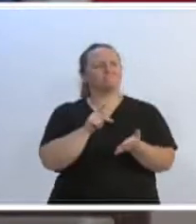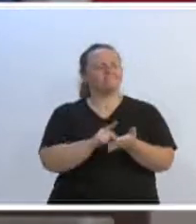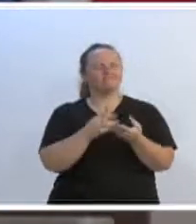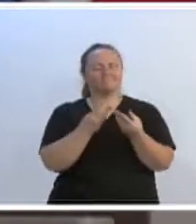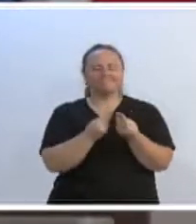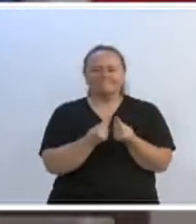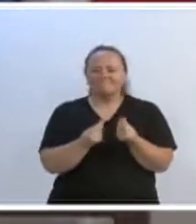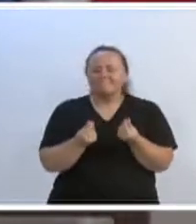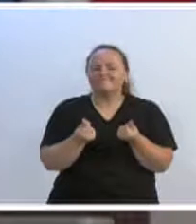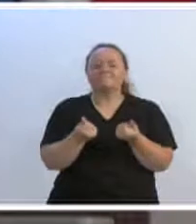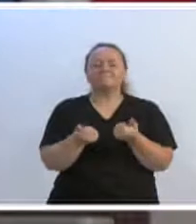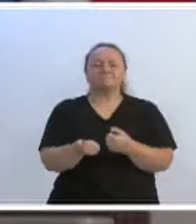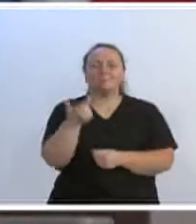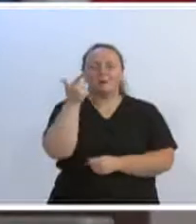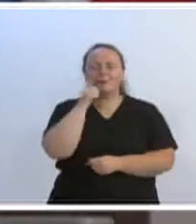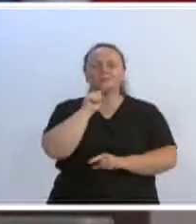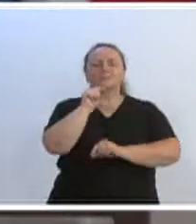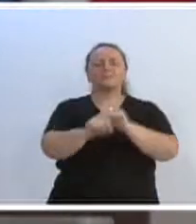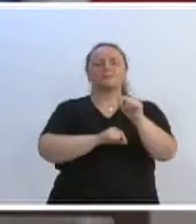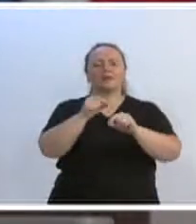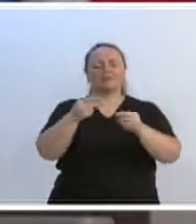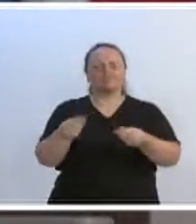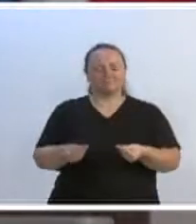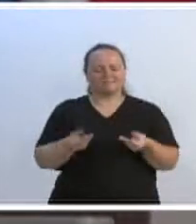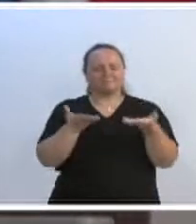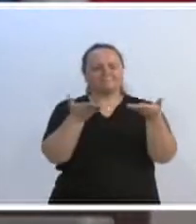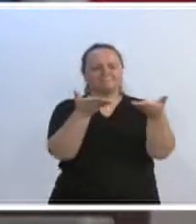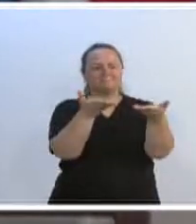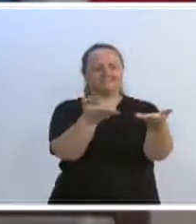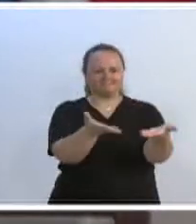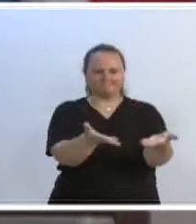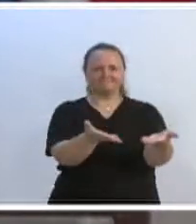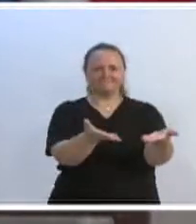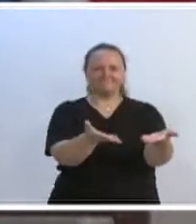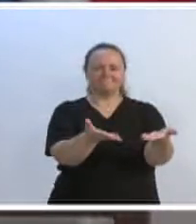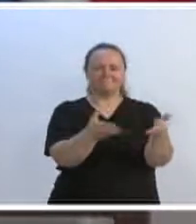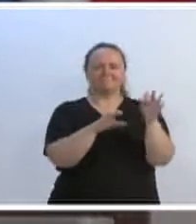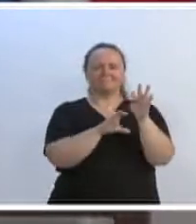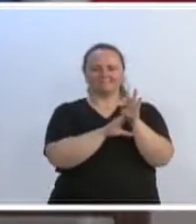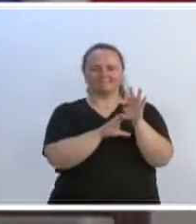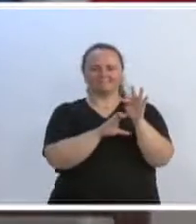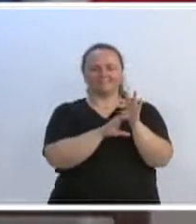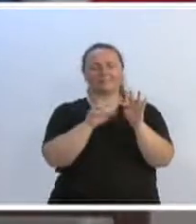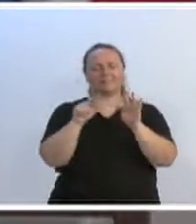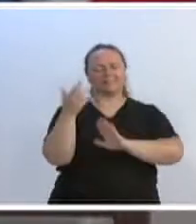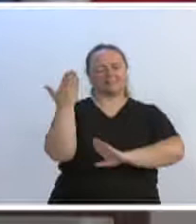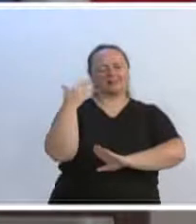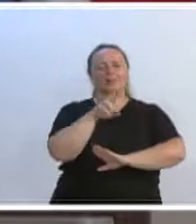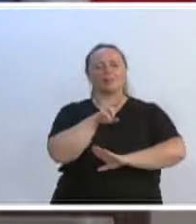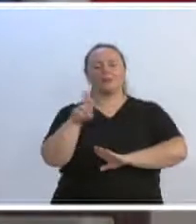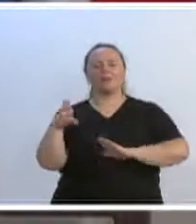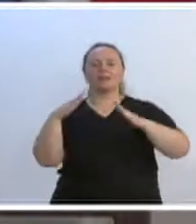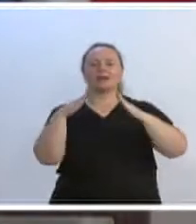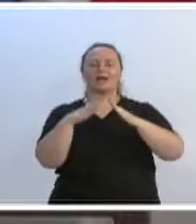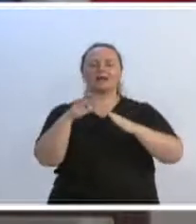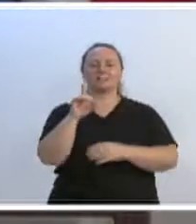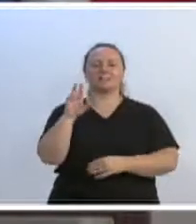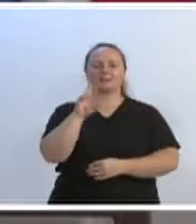Fundação Cultural, um desafio sustentar um periódico circulando há 60